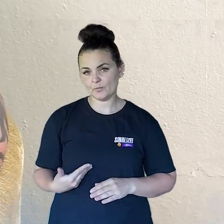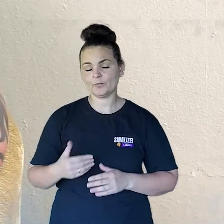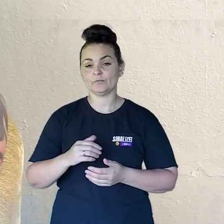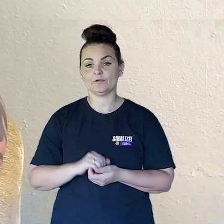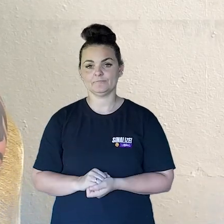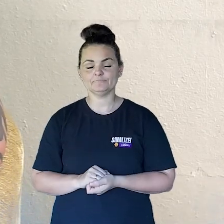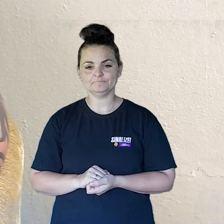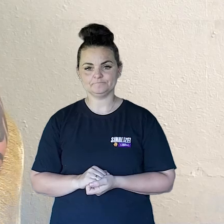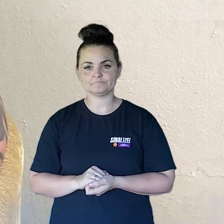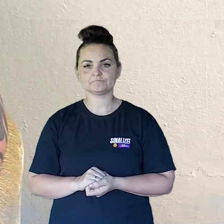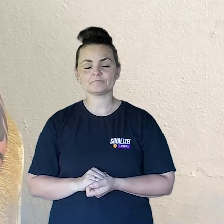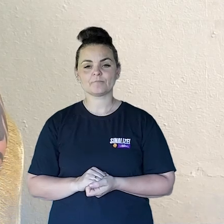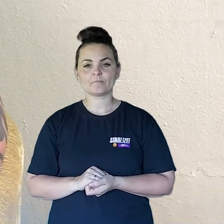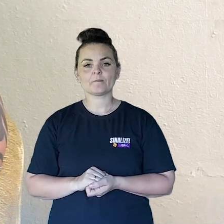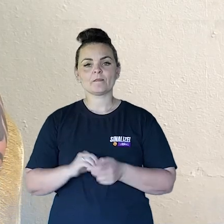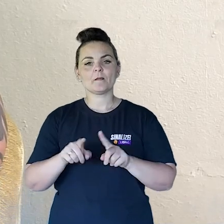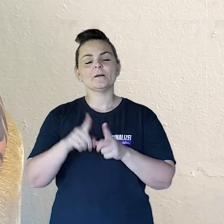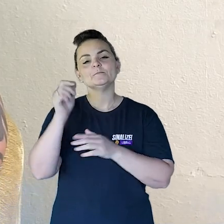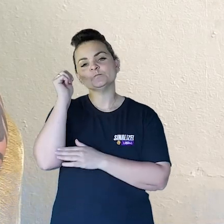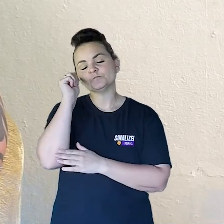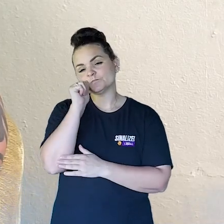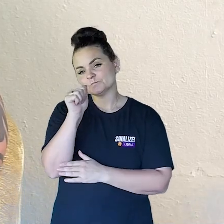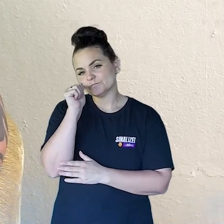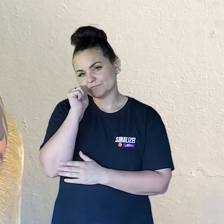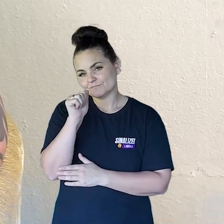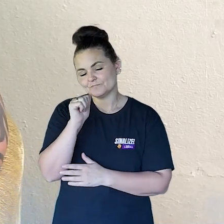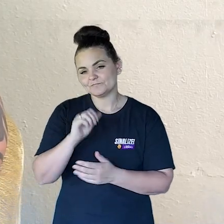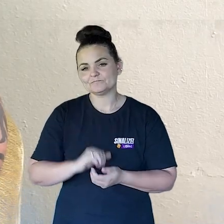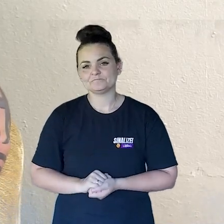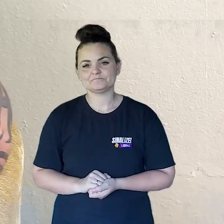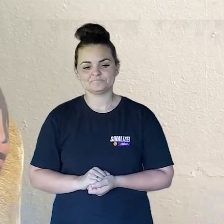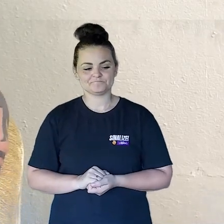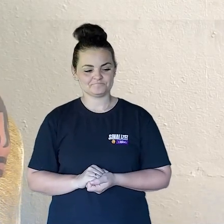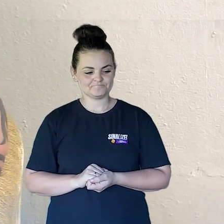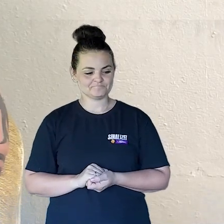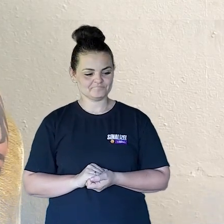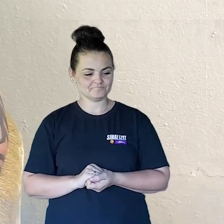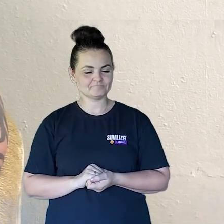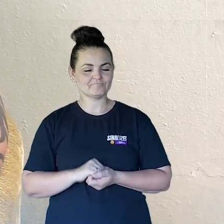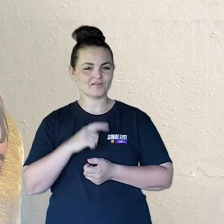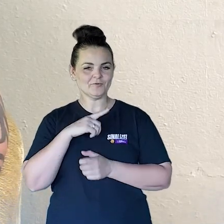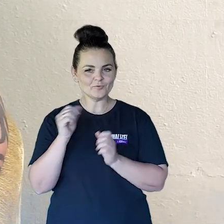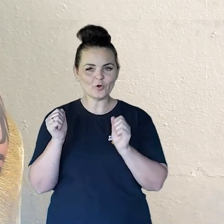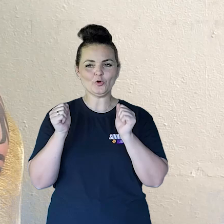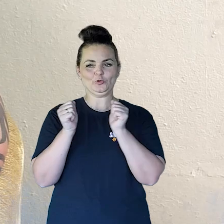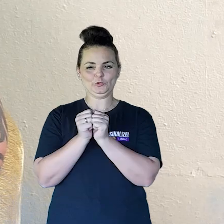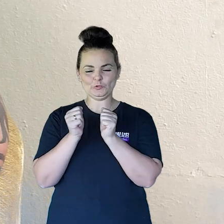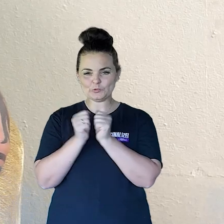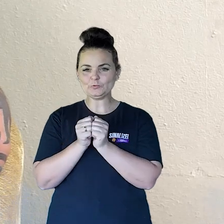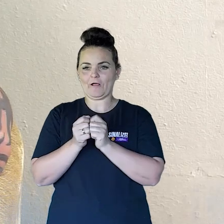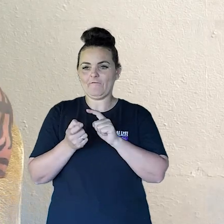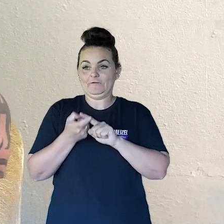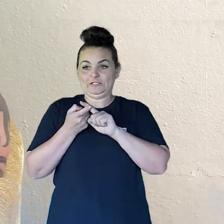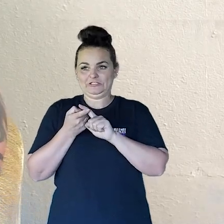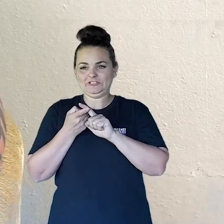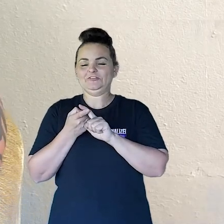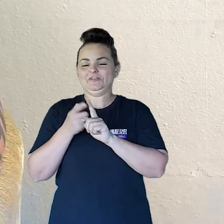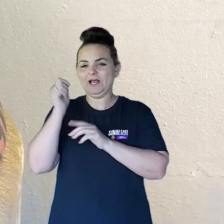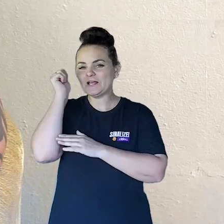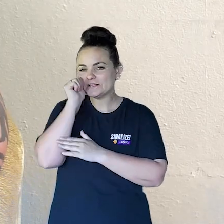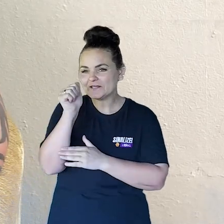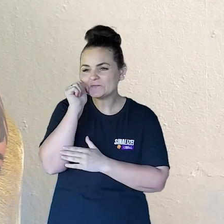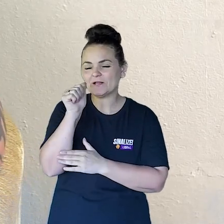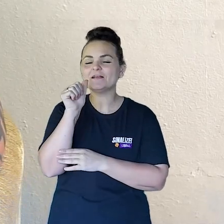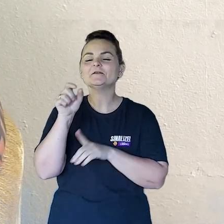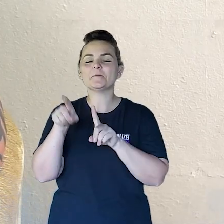mas essa questão propriamente dita das mulheres é uma dívida que eu tenho com elas para a gente deixar isso bem